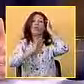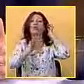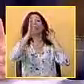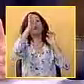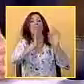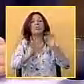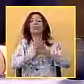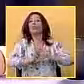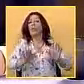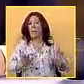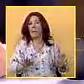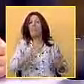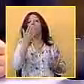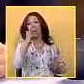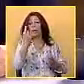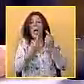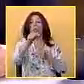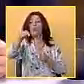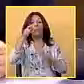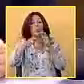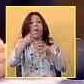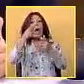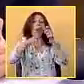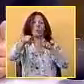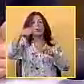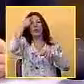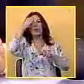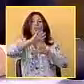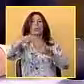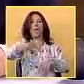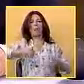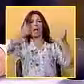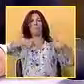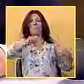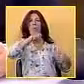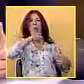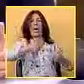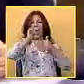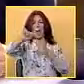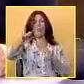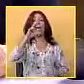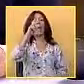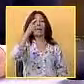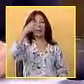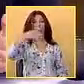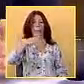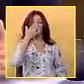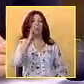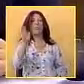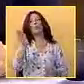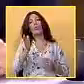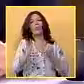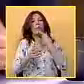decidido. Ao que parece, para algumas pessoas, alguns já estão eleitos à partida. A RTP, por exemplo, já